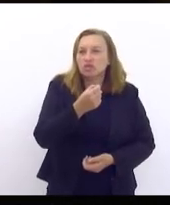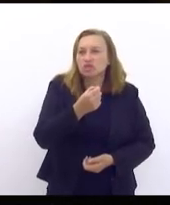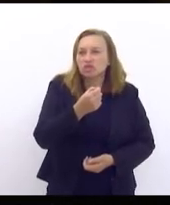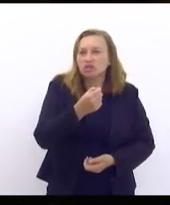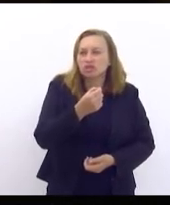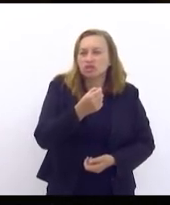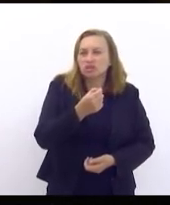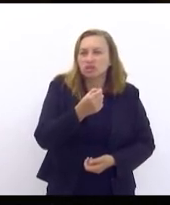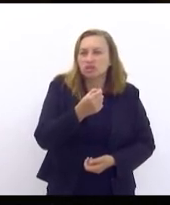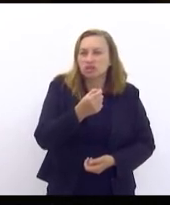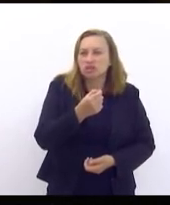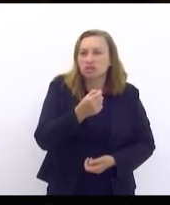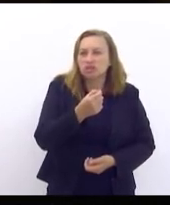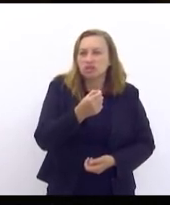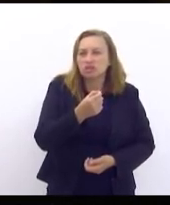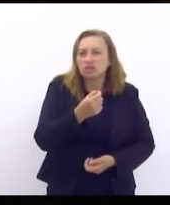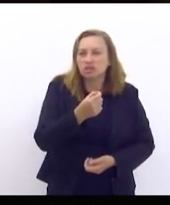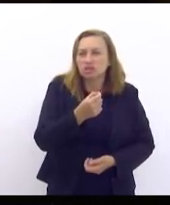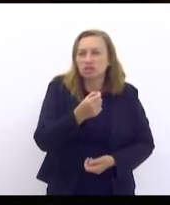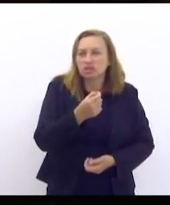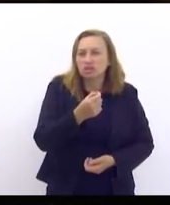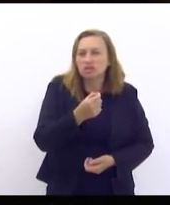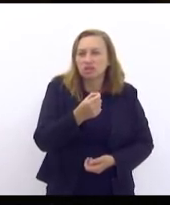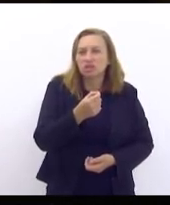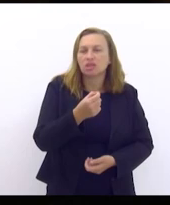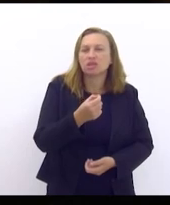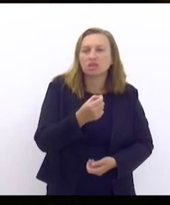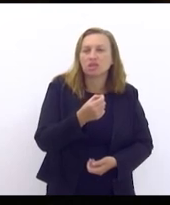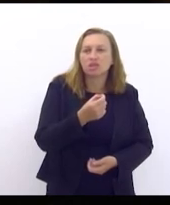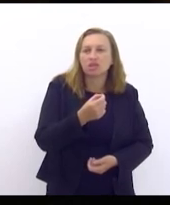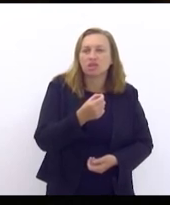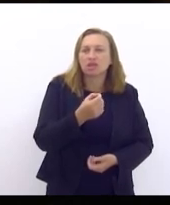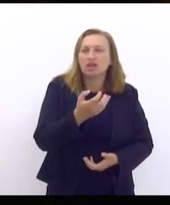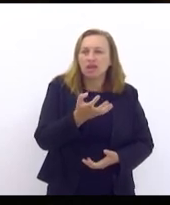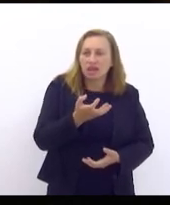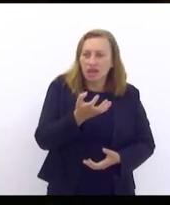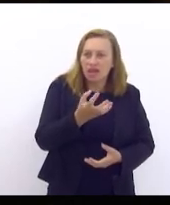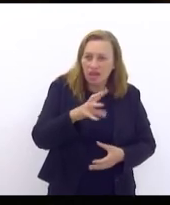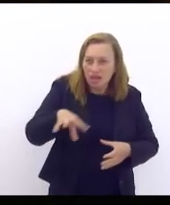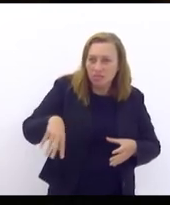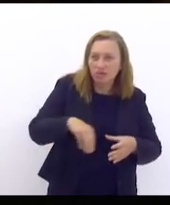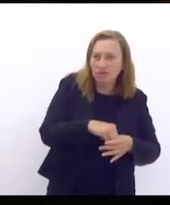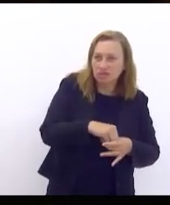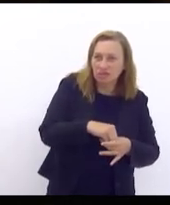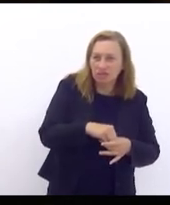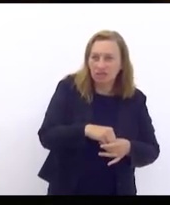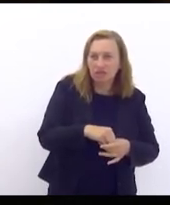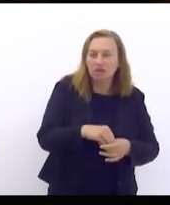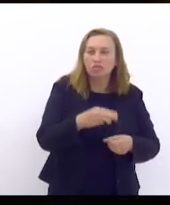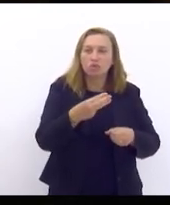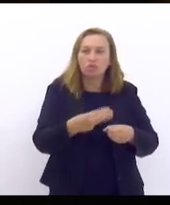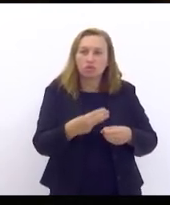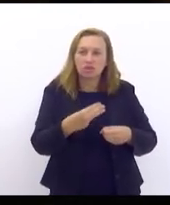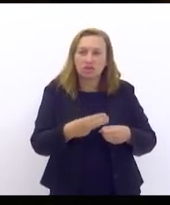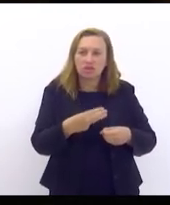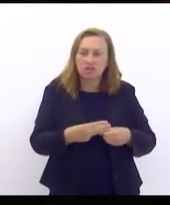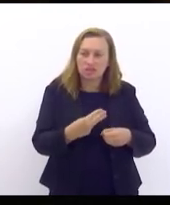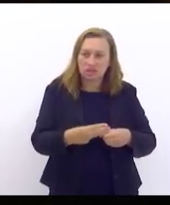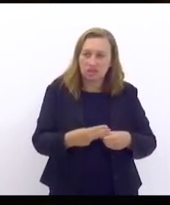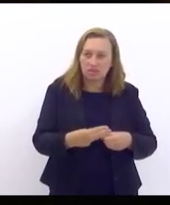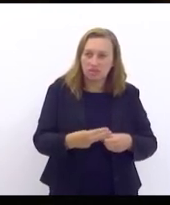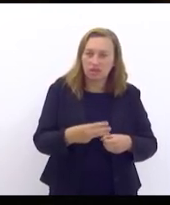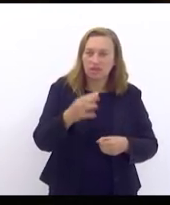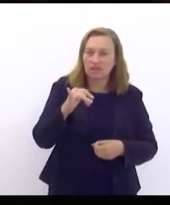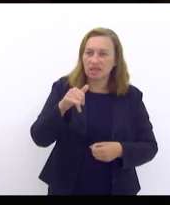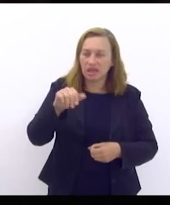o prefeito Irineu Nogueira, de Itatiaia, pretende implantar, levar para o município de Itatiaia a máfia dos